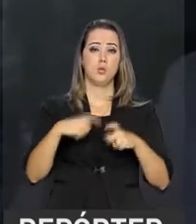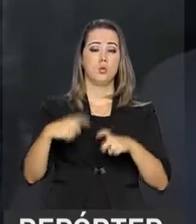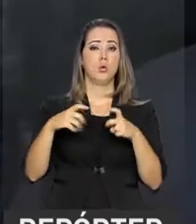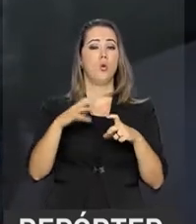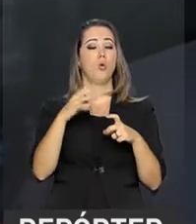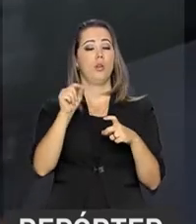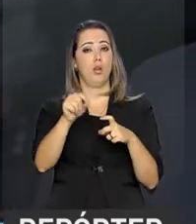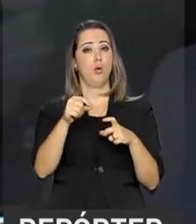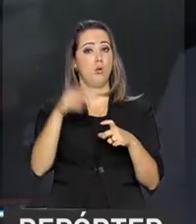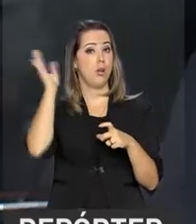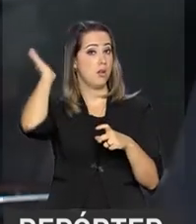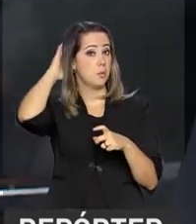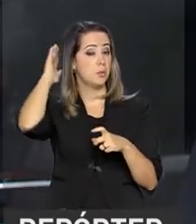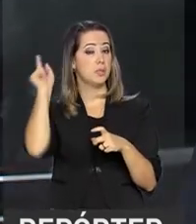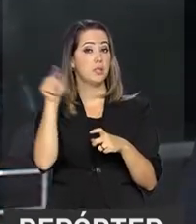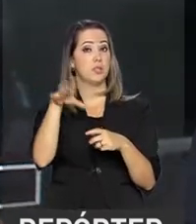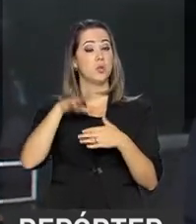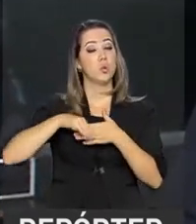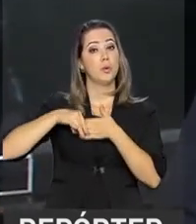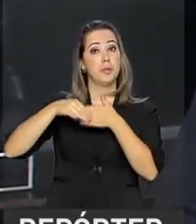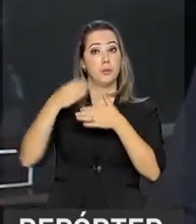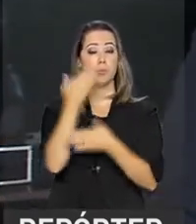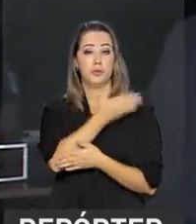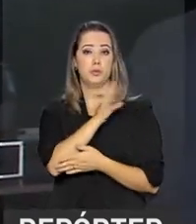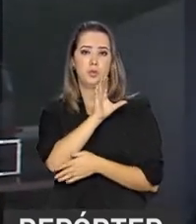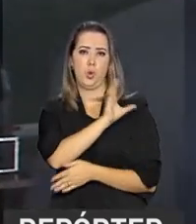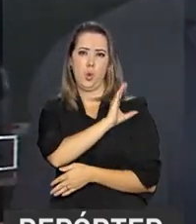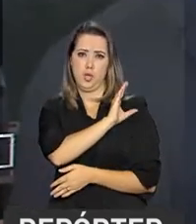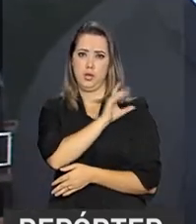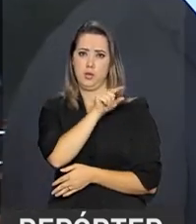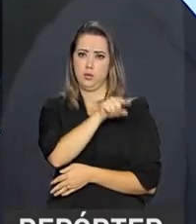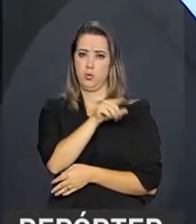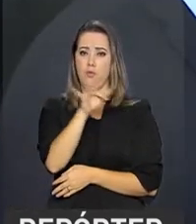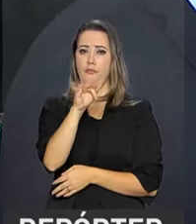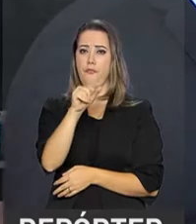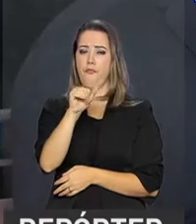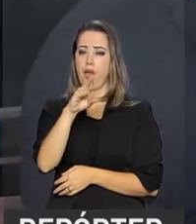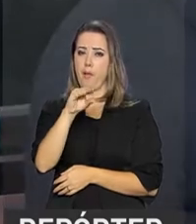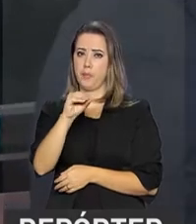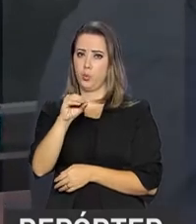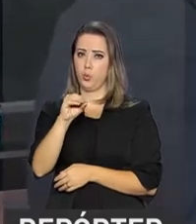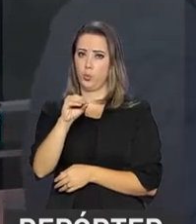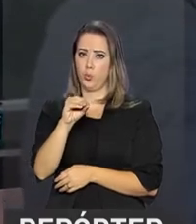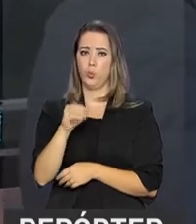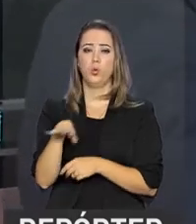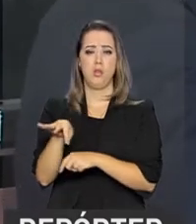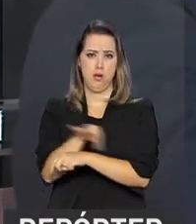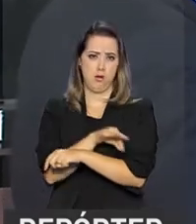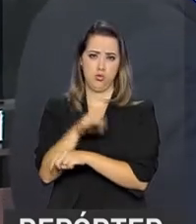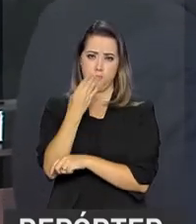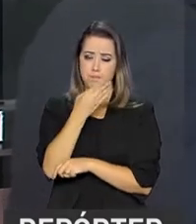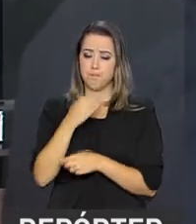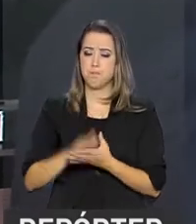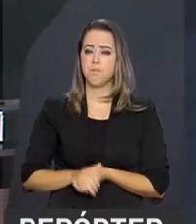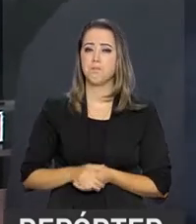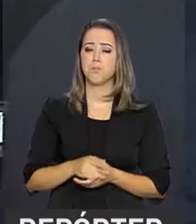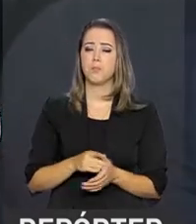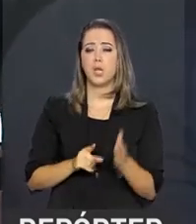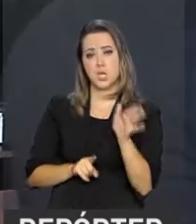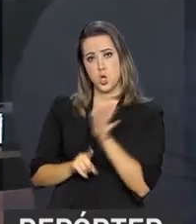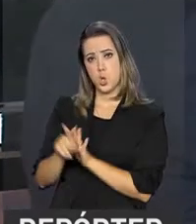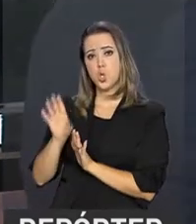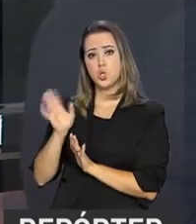coordenador-geral de manutenção do denit o engenheiro fábio nunes coordenador essa força tarefa já está em operação